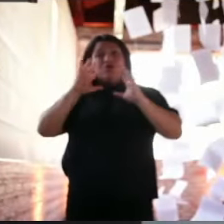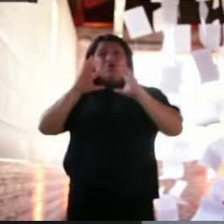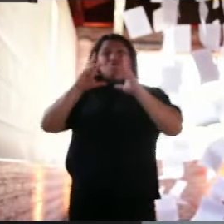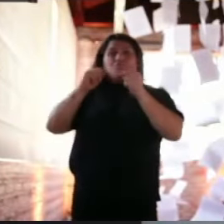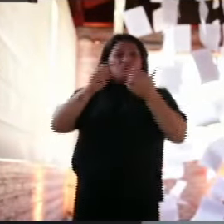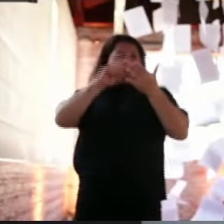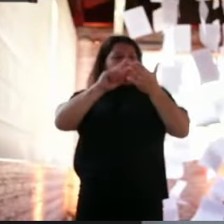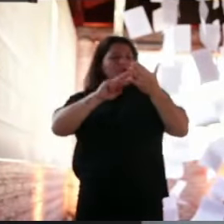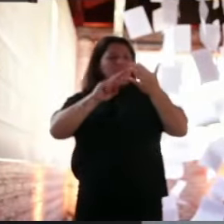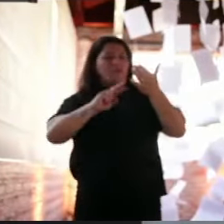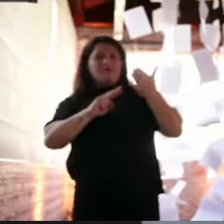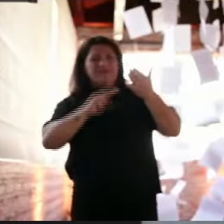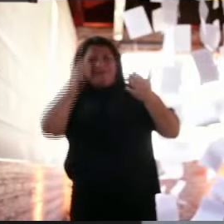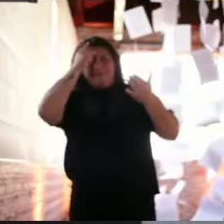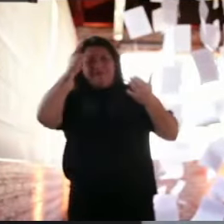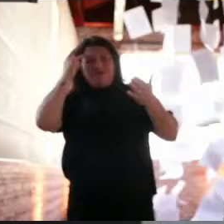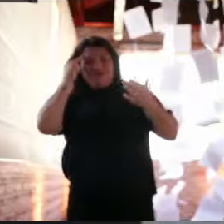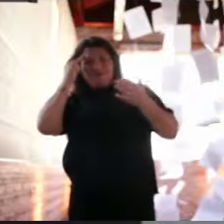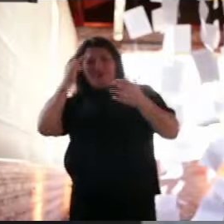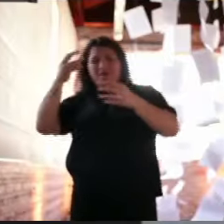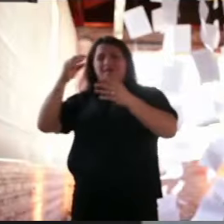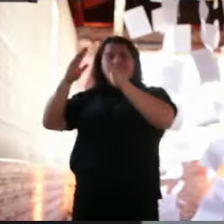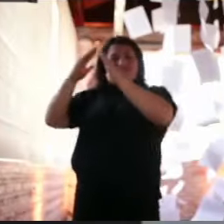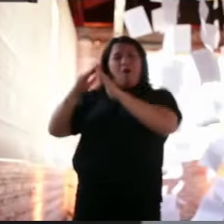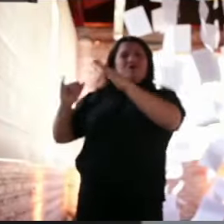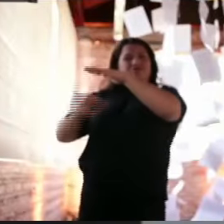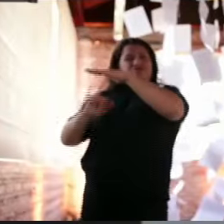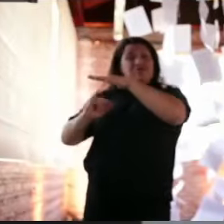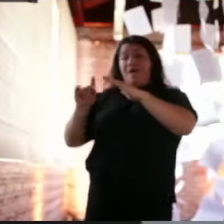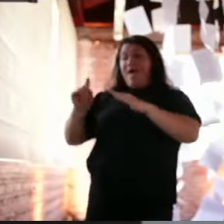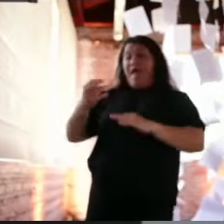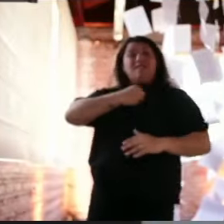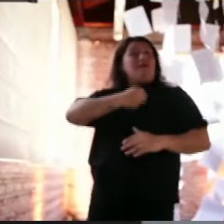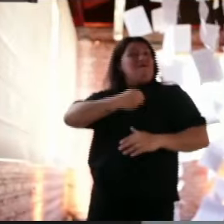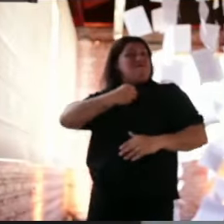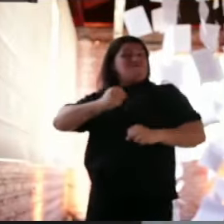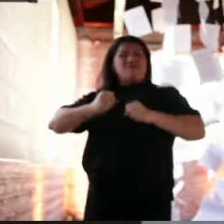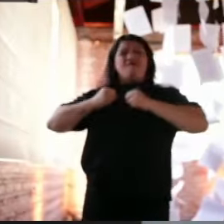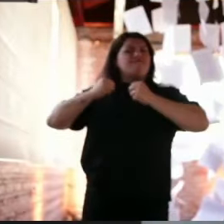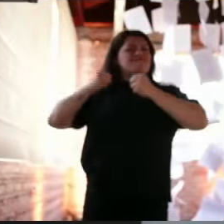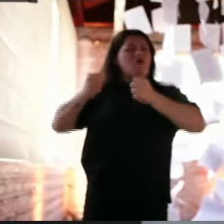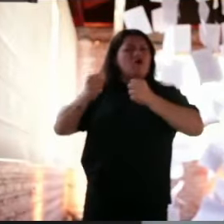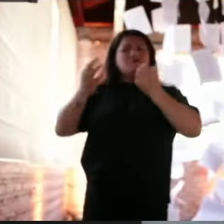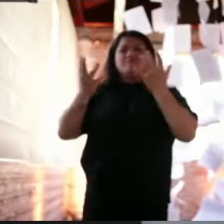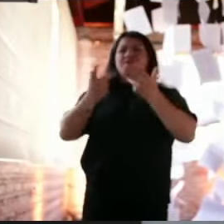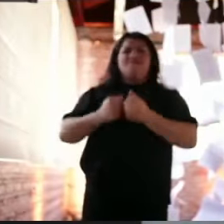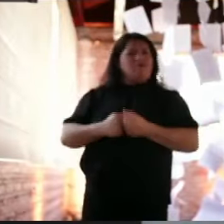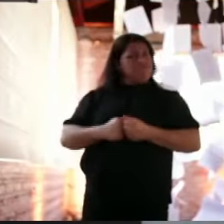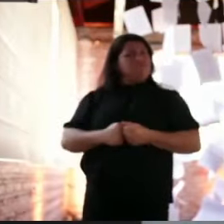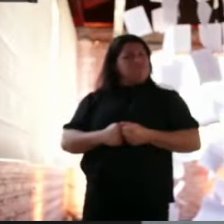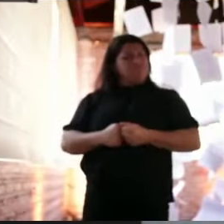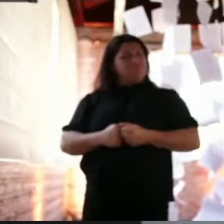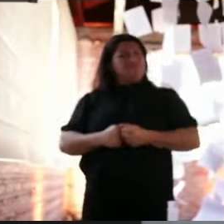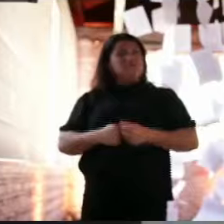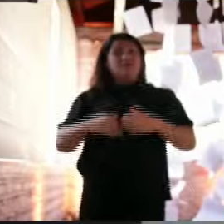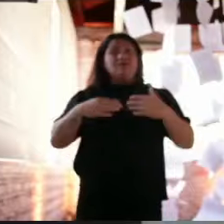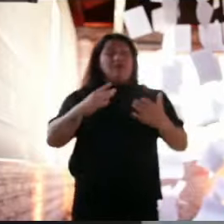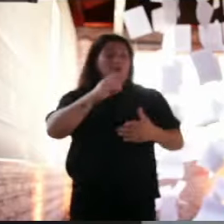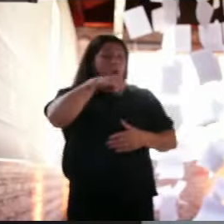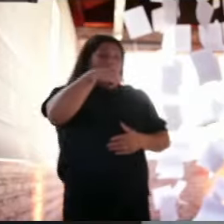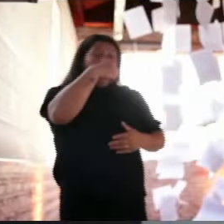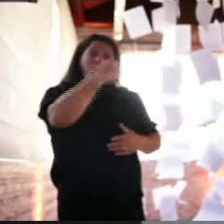sobre pessoas criadas instituições é uma mulher na vida batalhando o sintoma dela não era diferente dos sintomas das